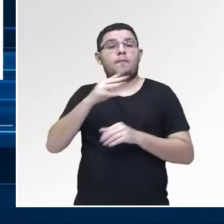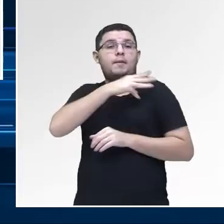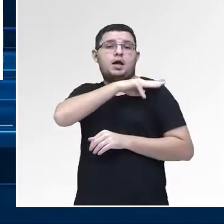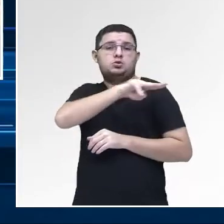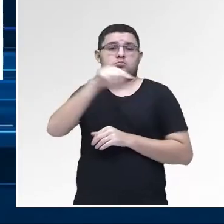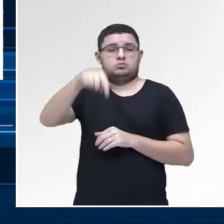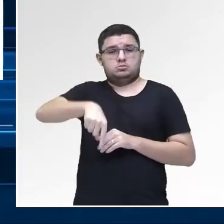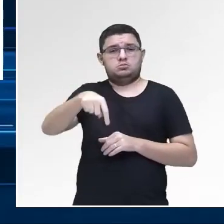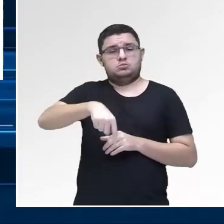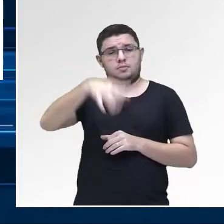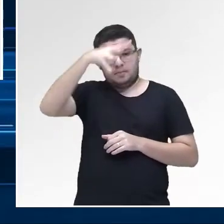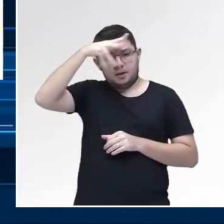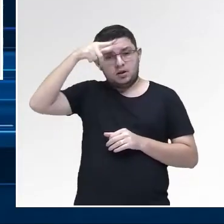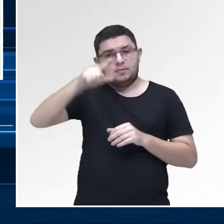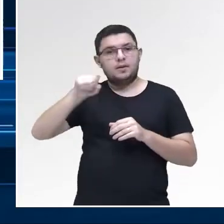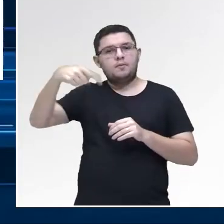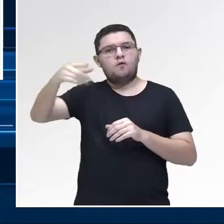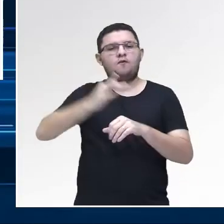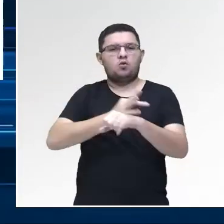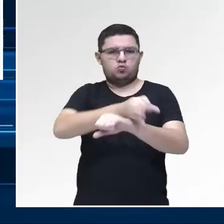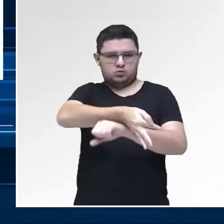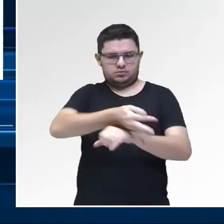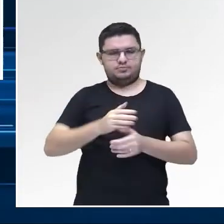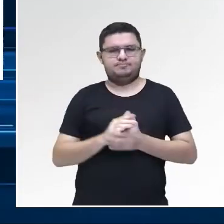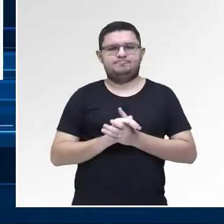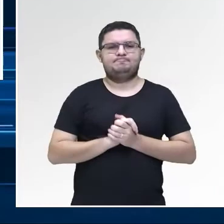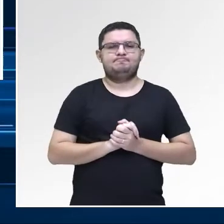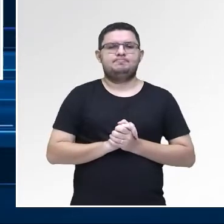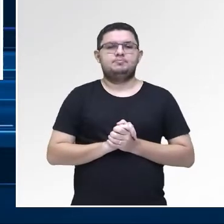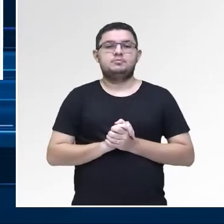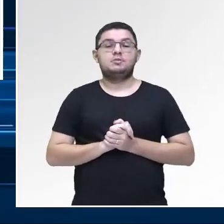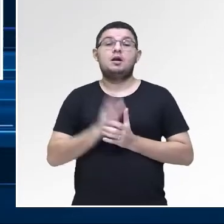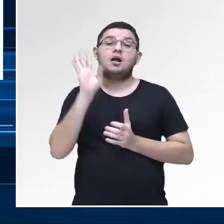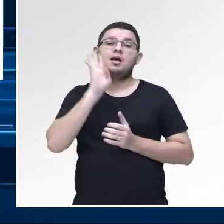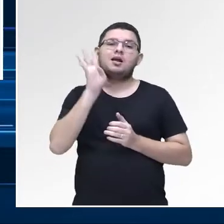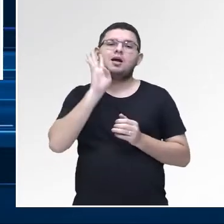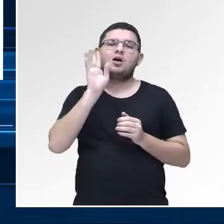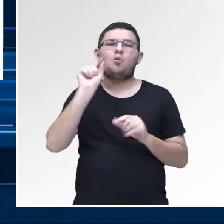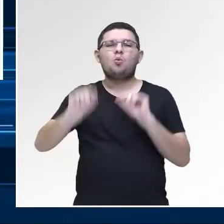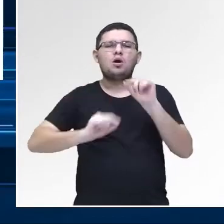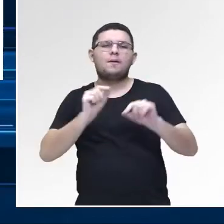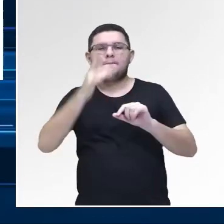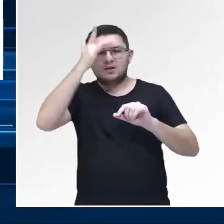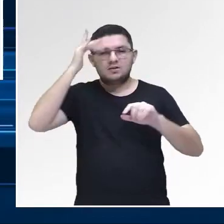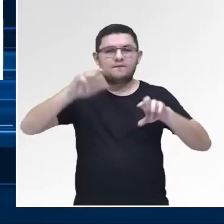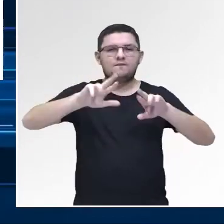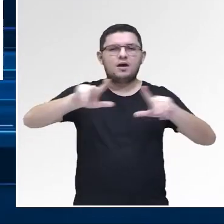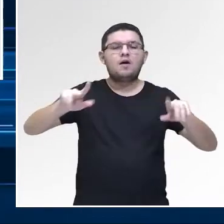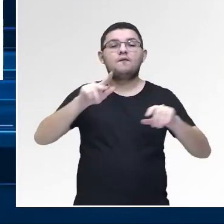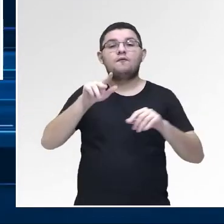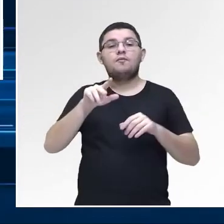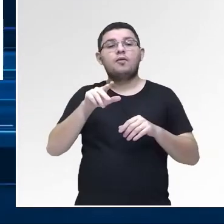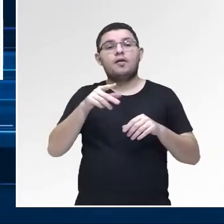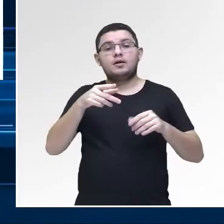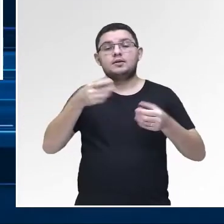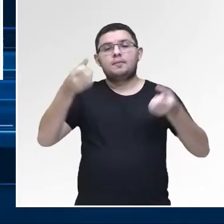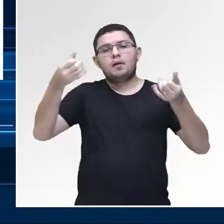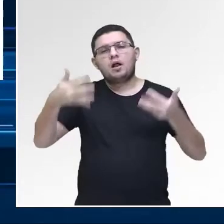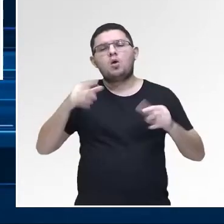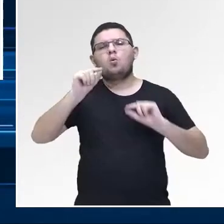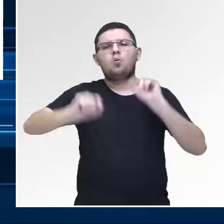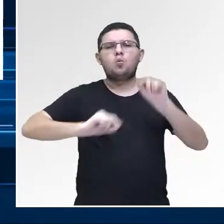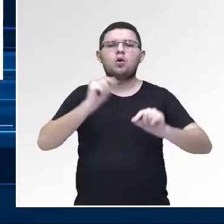poder fazer uma graduação. Olha só que legal, né, gente? A gente vê relato de pessoas aqui do CEMEAN